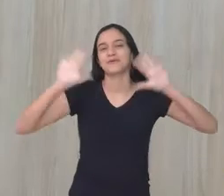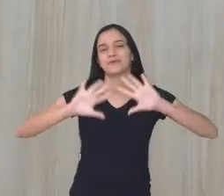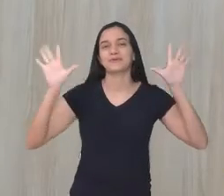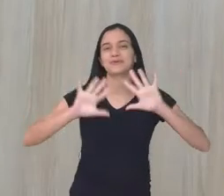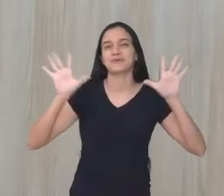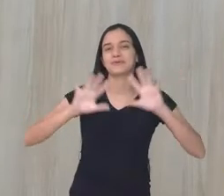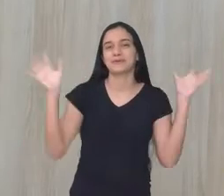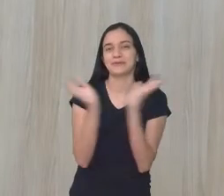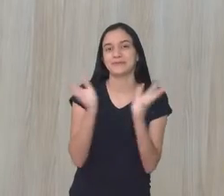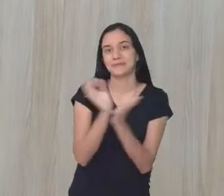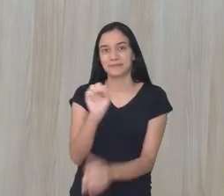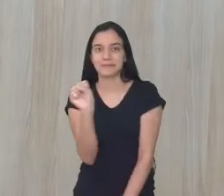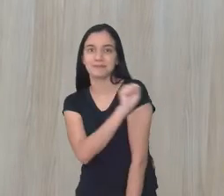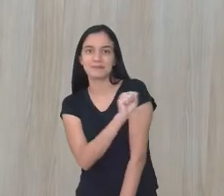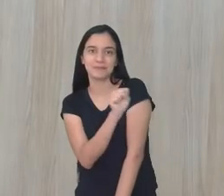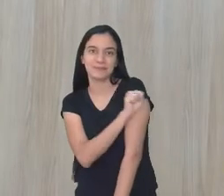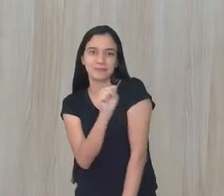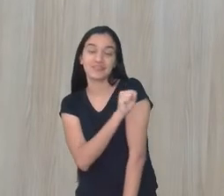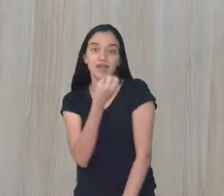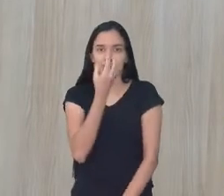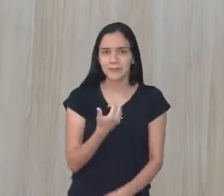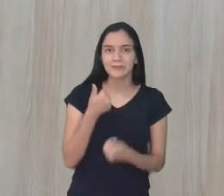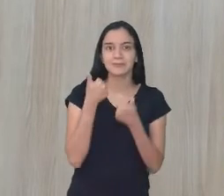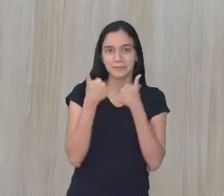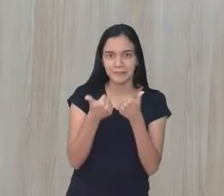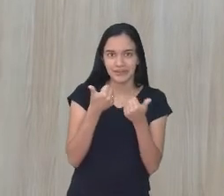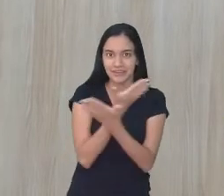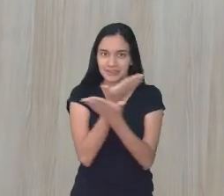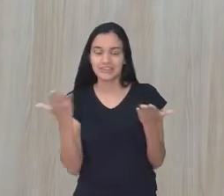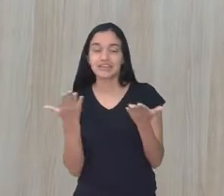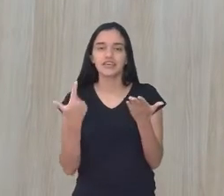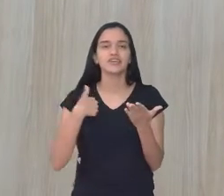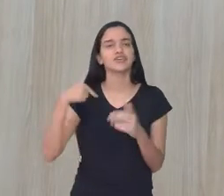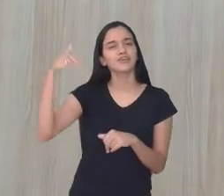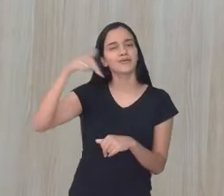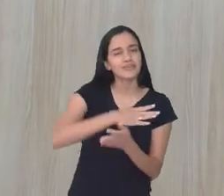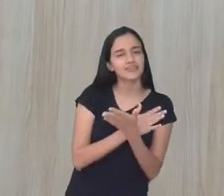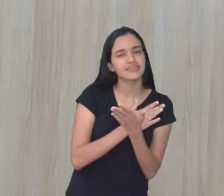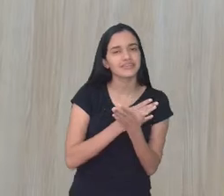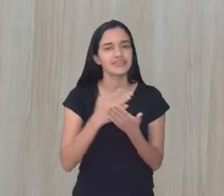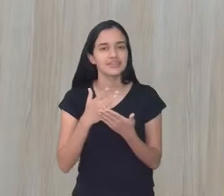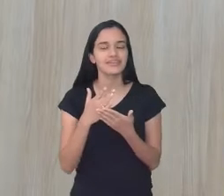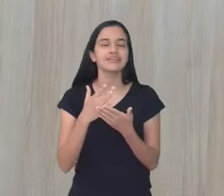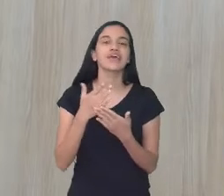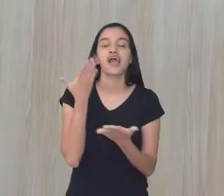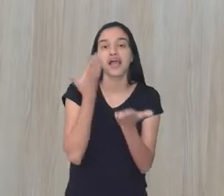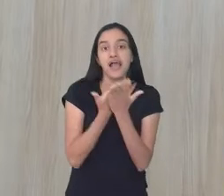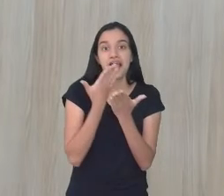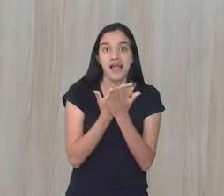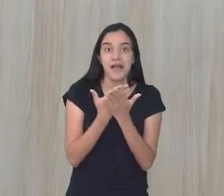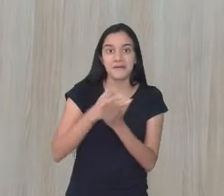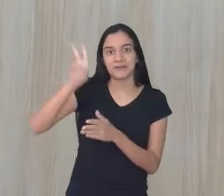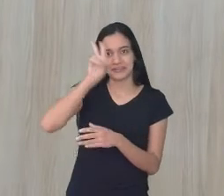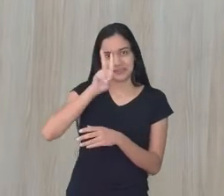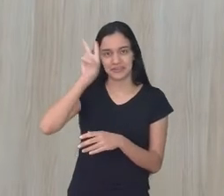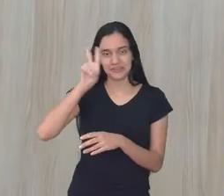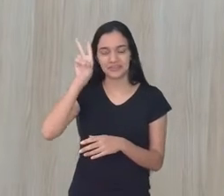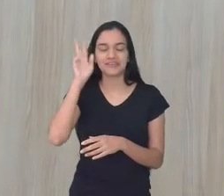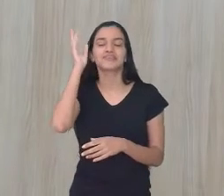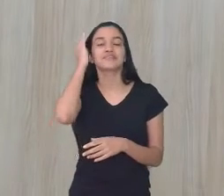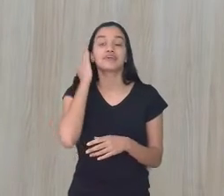Olá, galerinha do oitavo ano, tudo bem com vocês? Estamos iniciando mais uma aula de história,